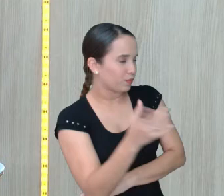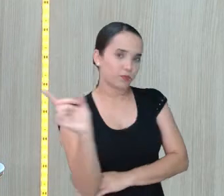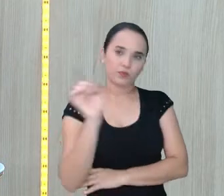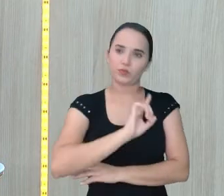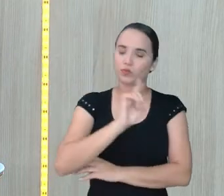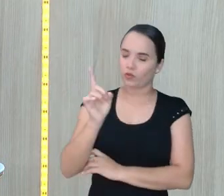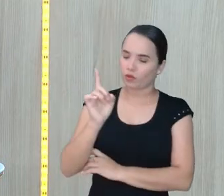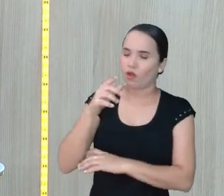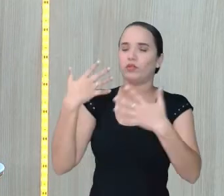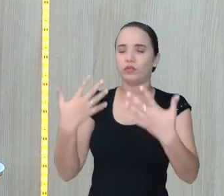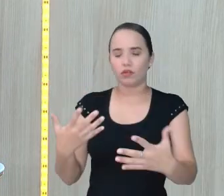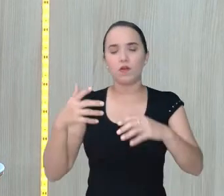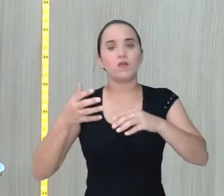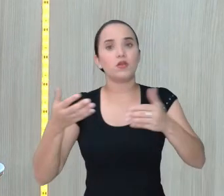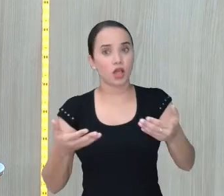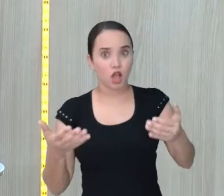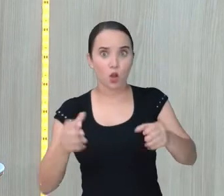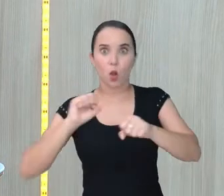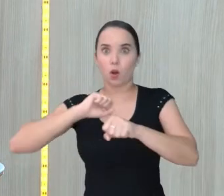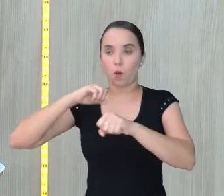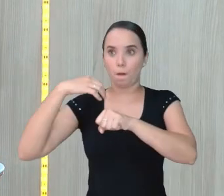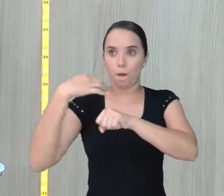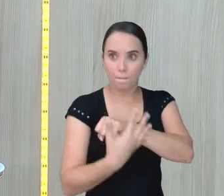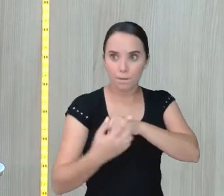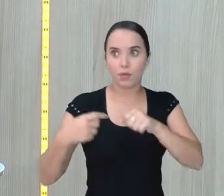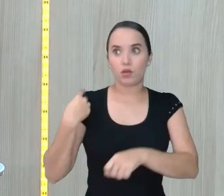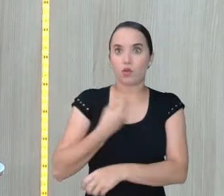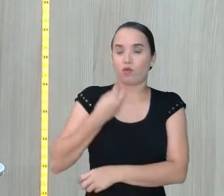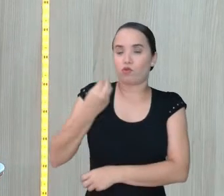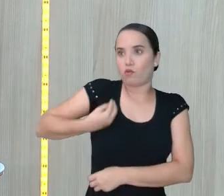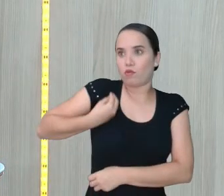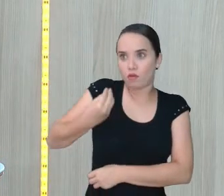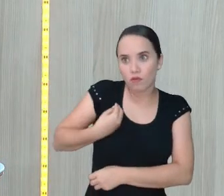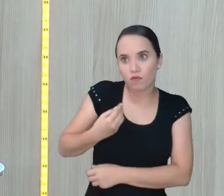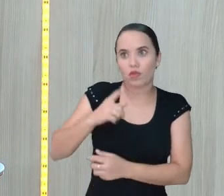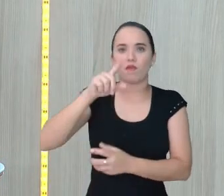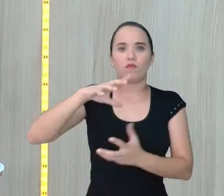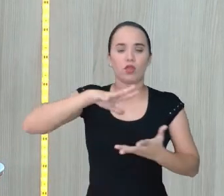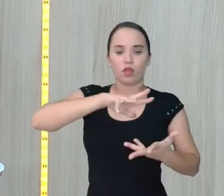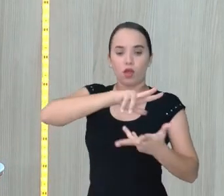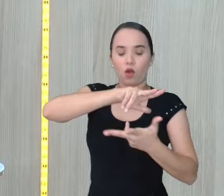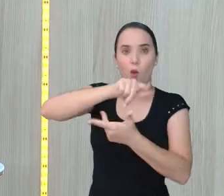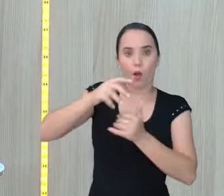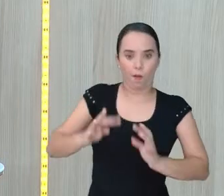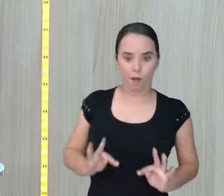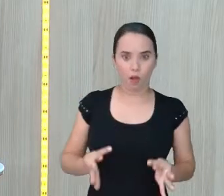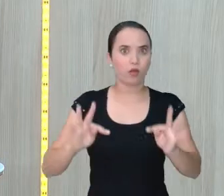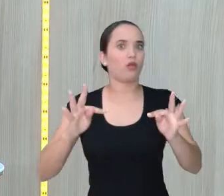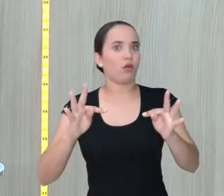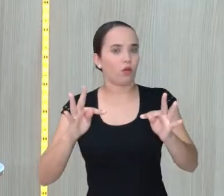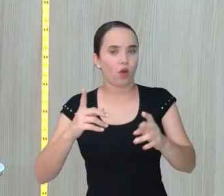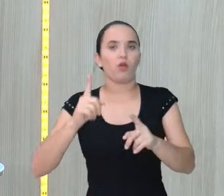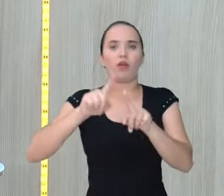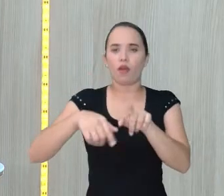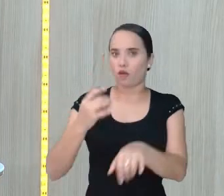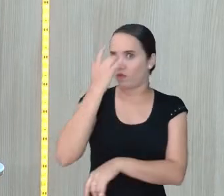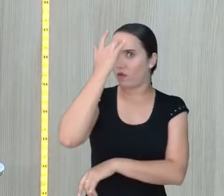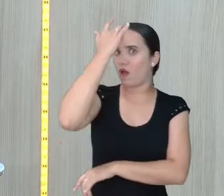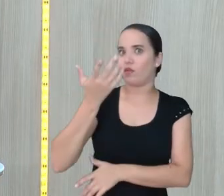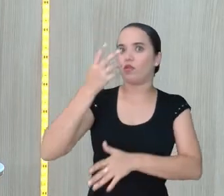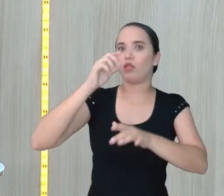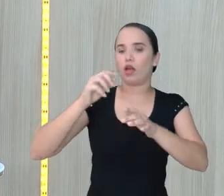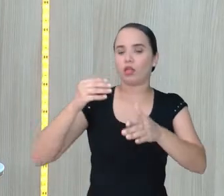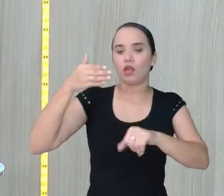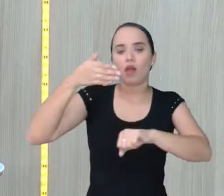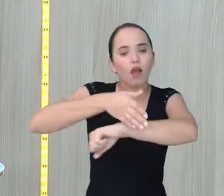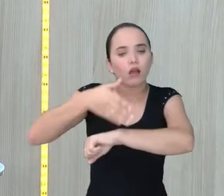nesse momento que a gente vive, né, de globalização aí, de facilidade de ter acesso, né, à informação com